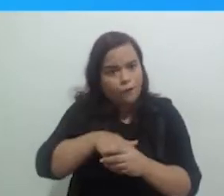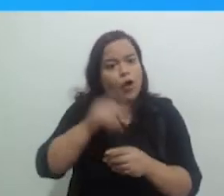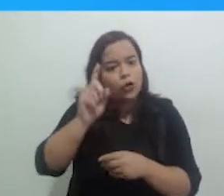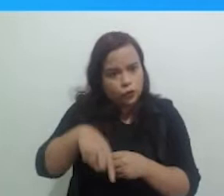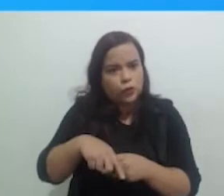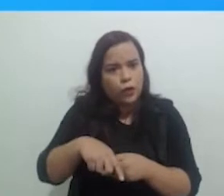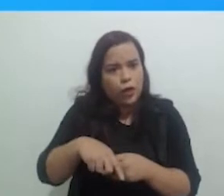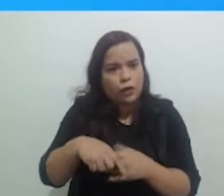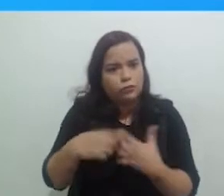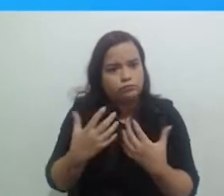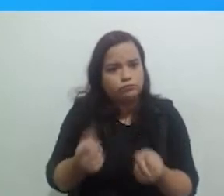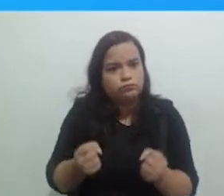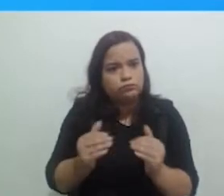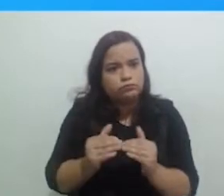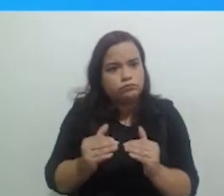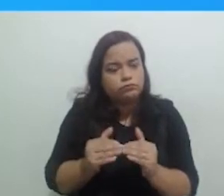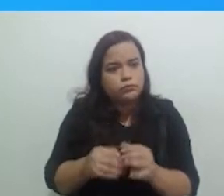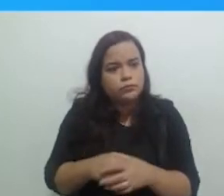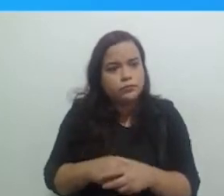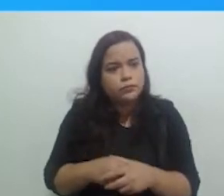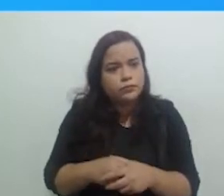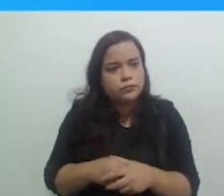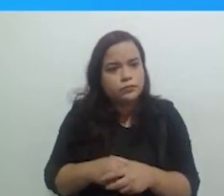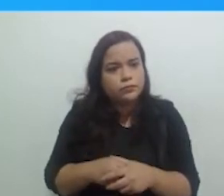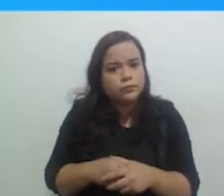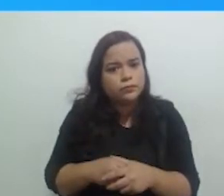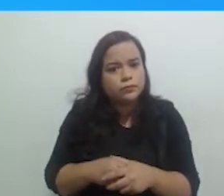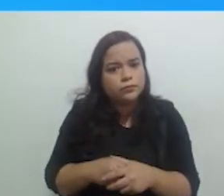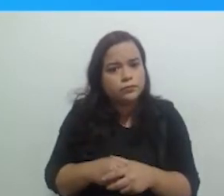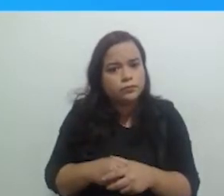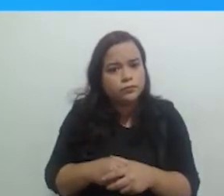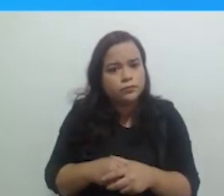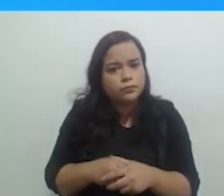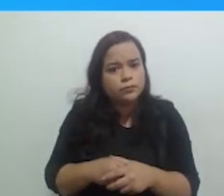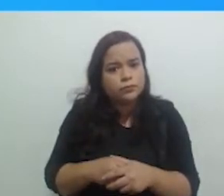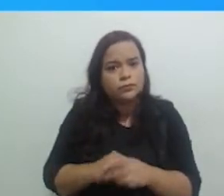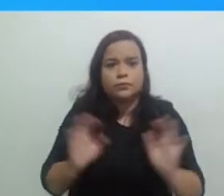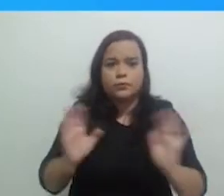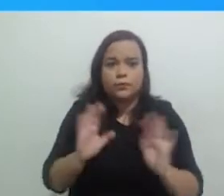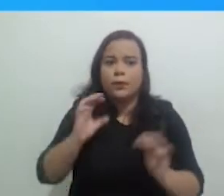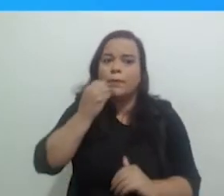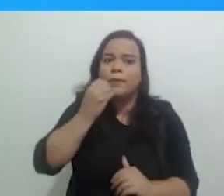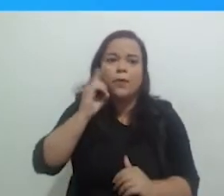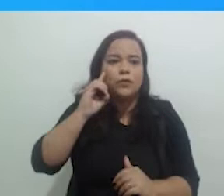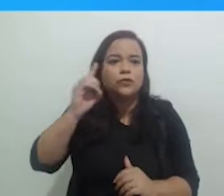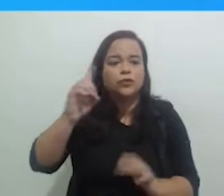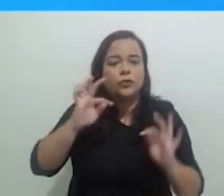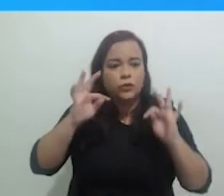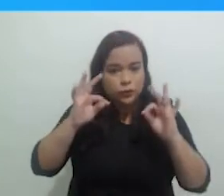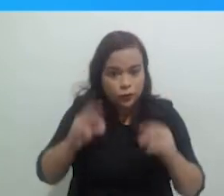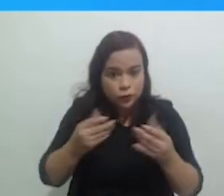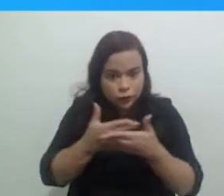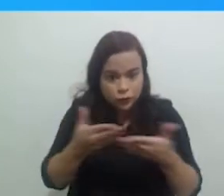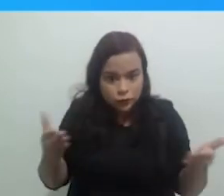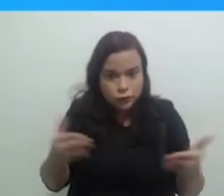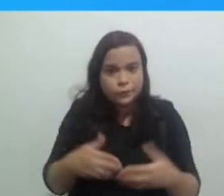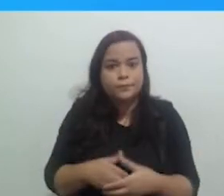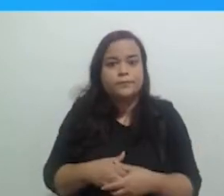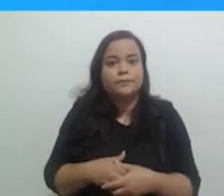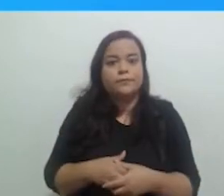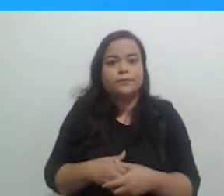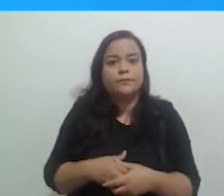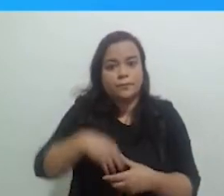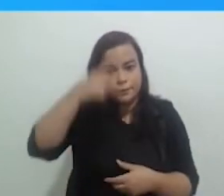Tá, a parte traz sim, da excelência. Bom dia a todos. Presidente, desembargadores, tem inscrição